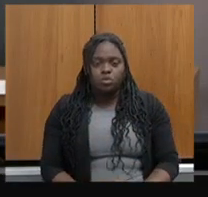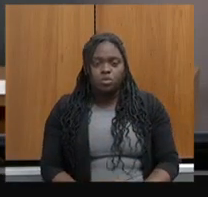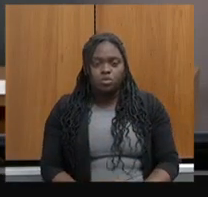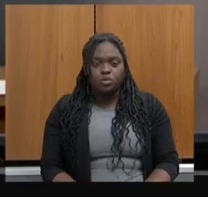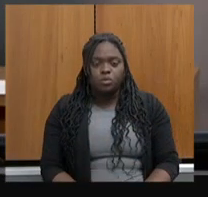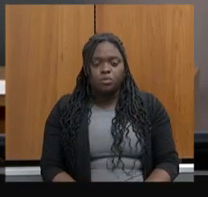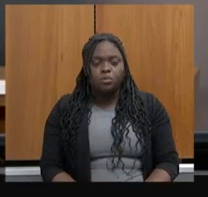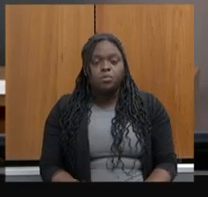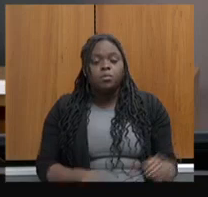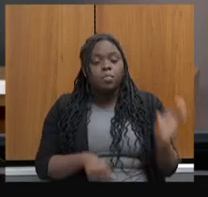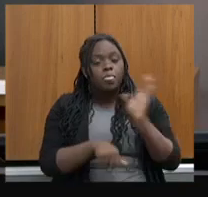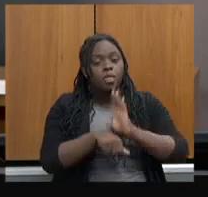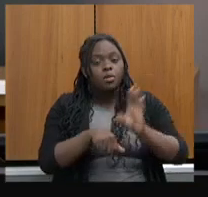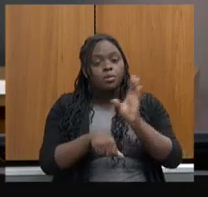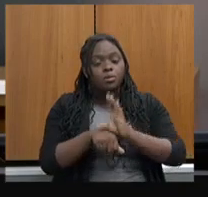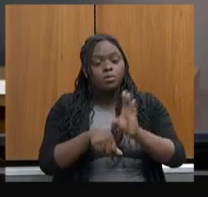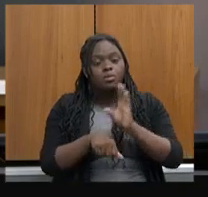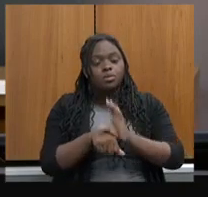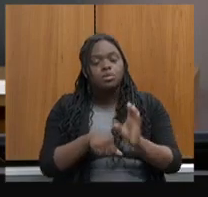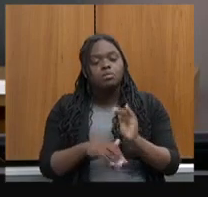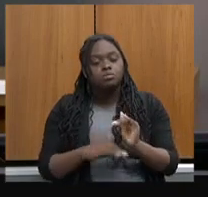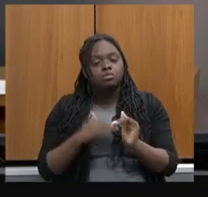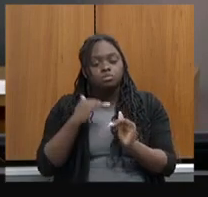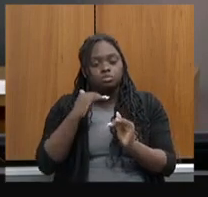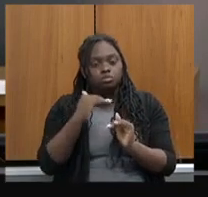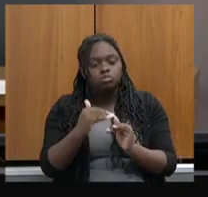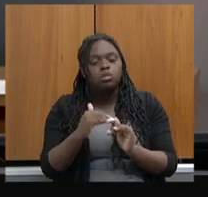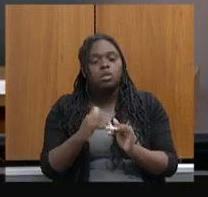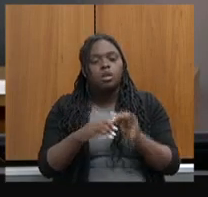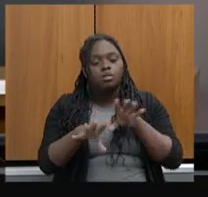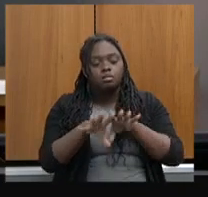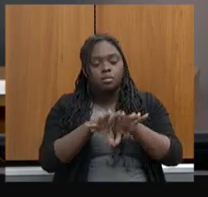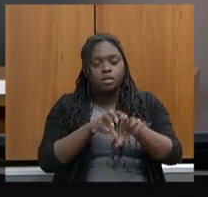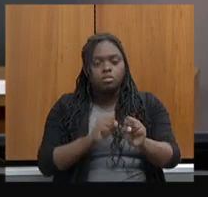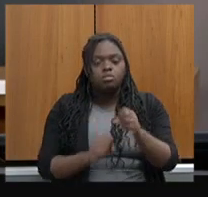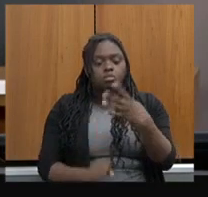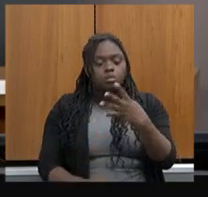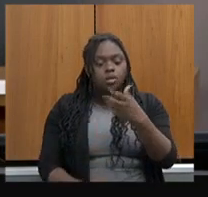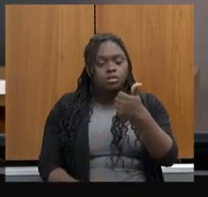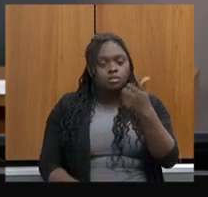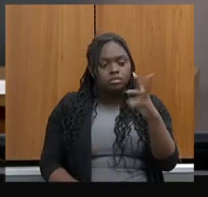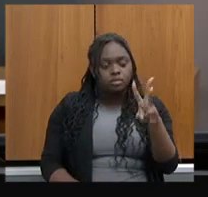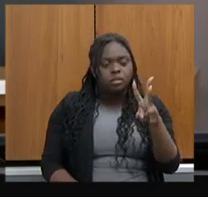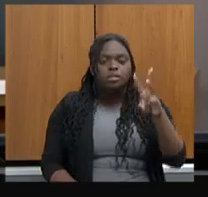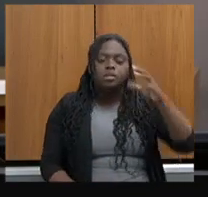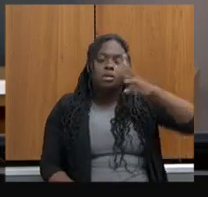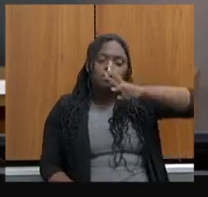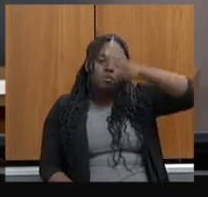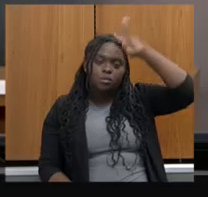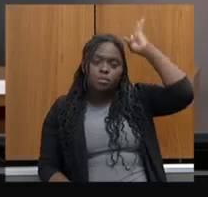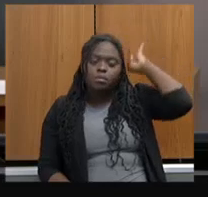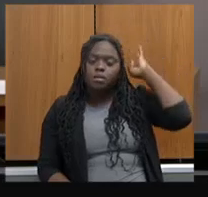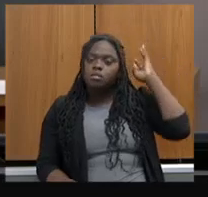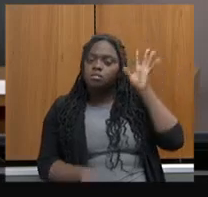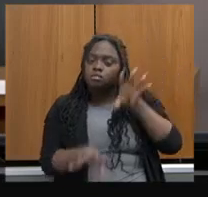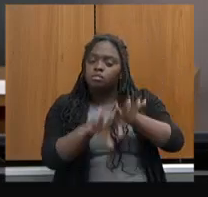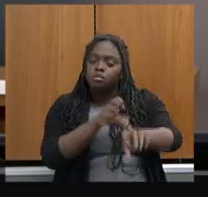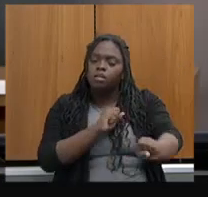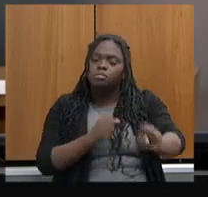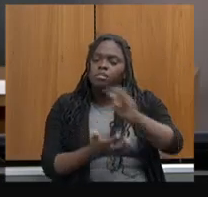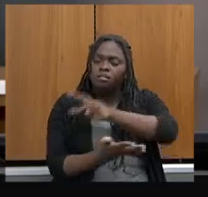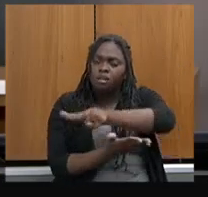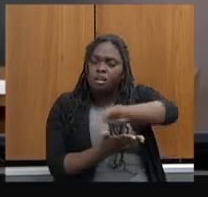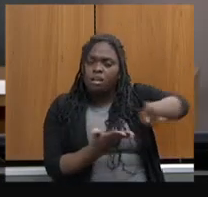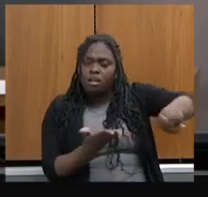cursos de qualificação foram 413 bombeiros treinados nas diversas especialidades proteção